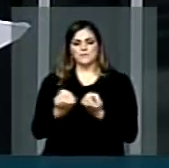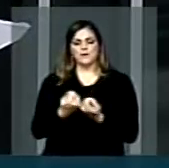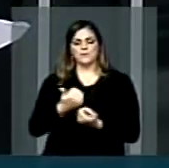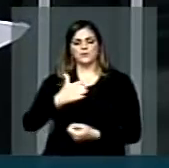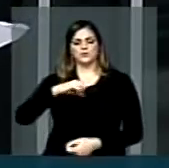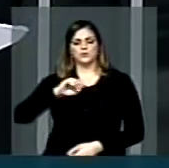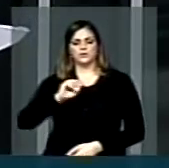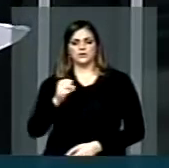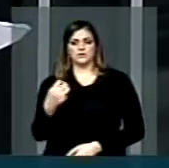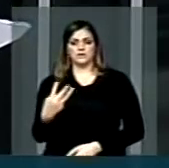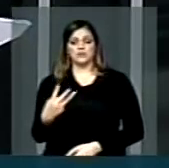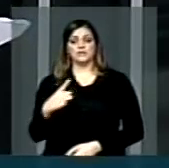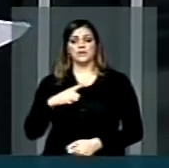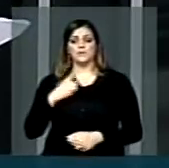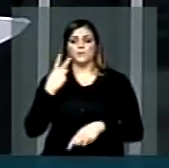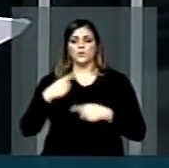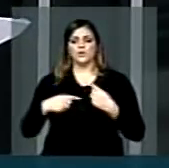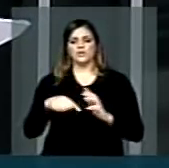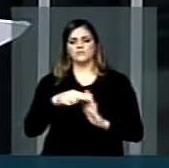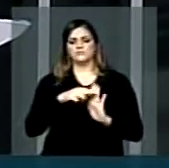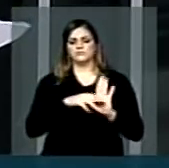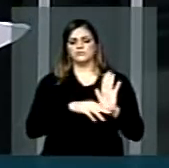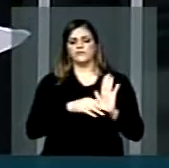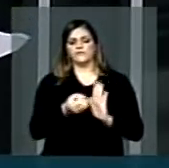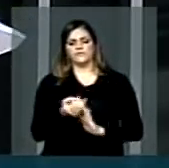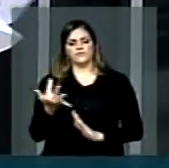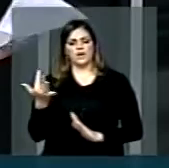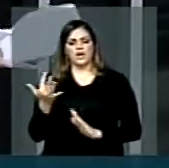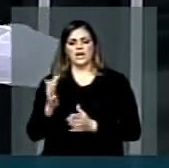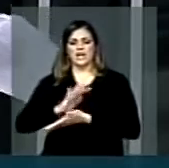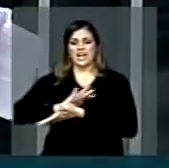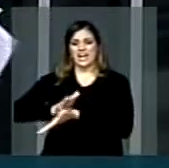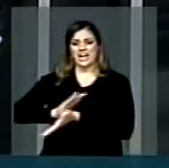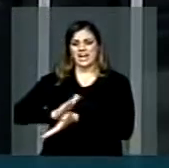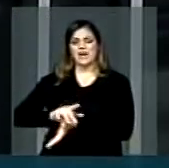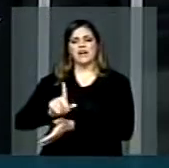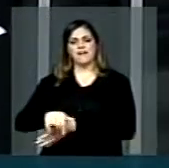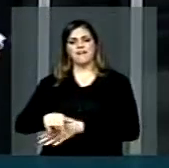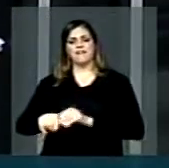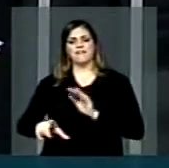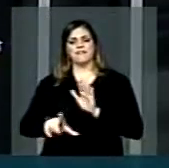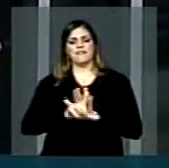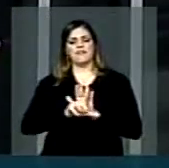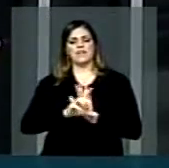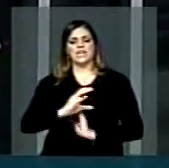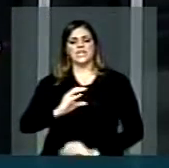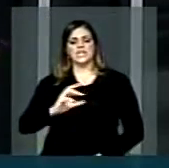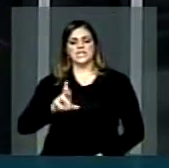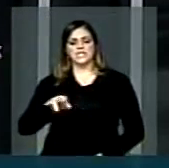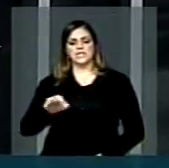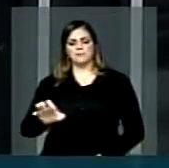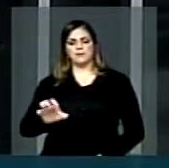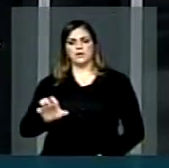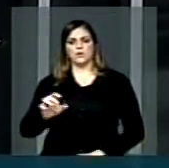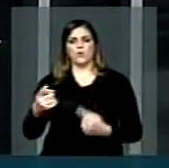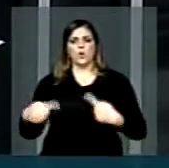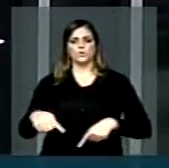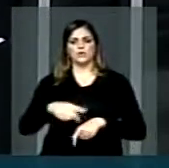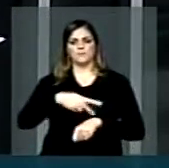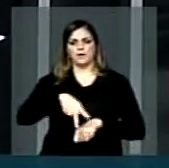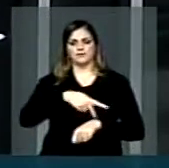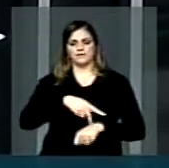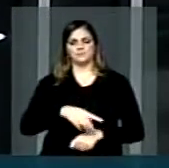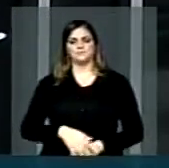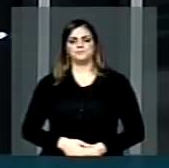políticas públicas antirracistas, definindo a discriminação racial como crime de lesa pátria. Ao lado de Brizola,